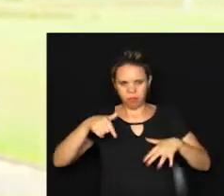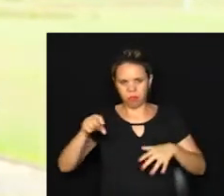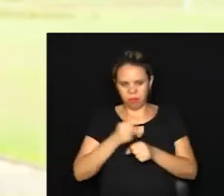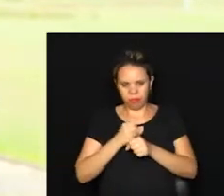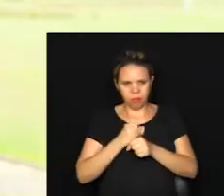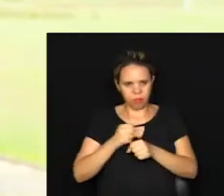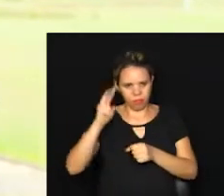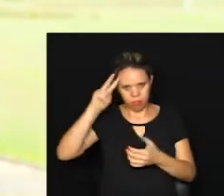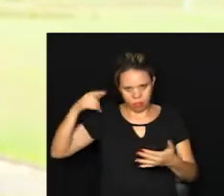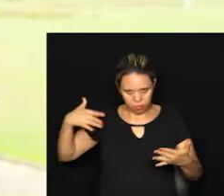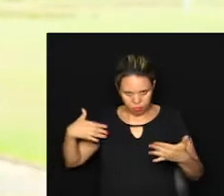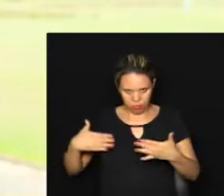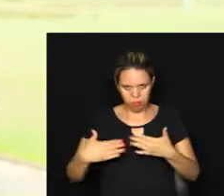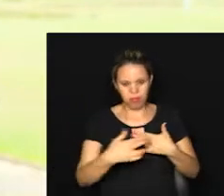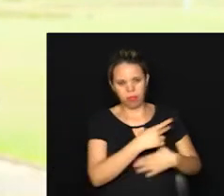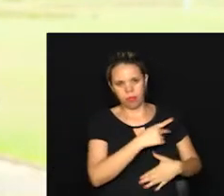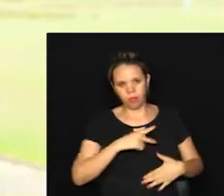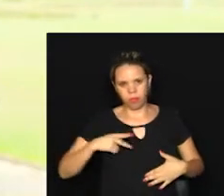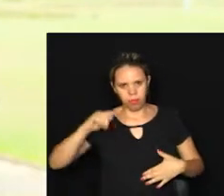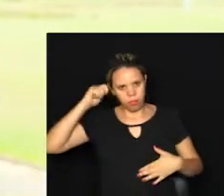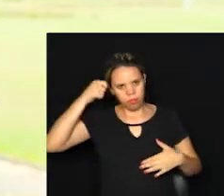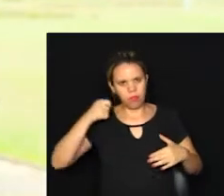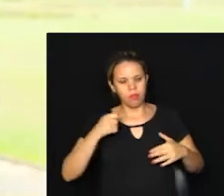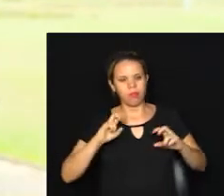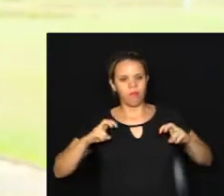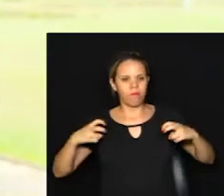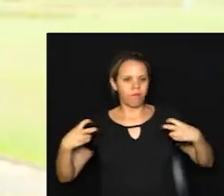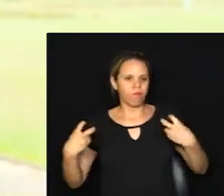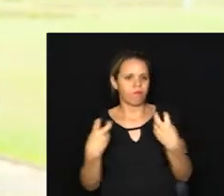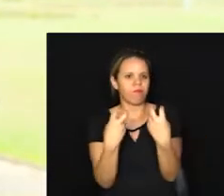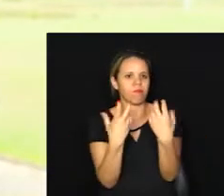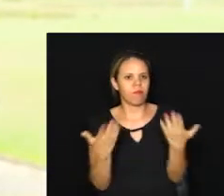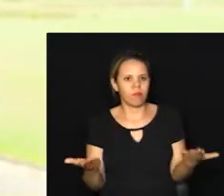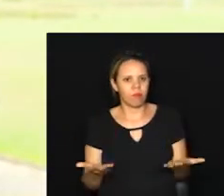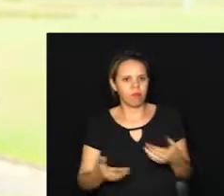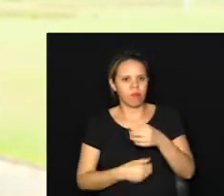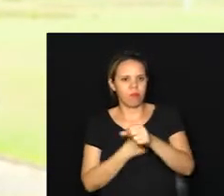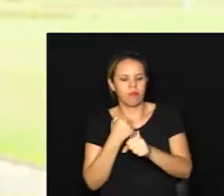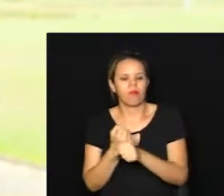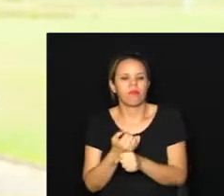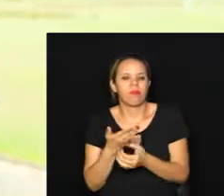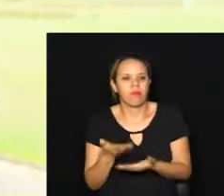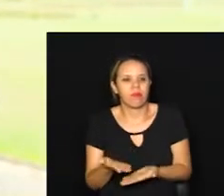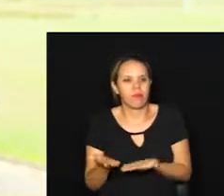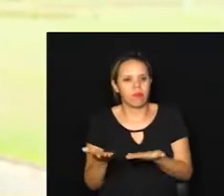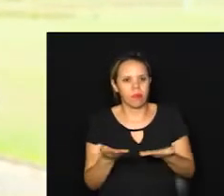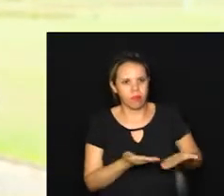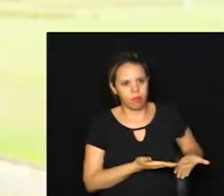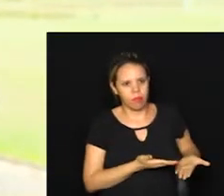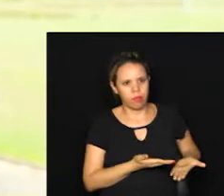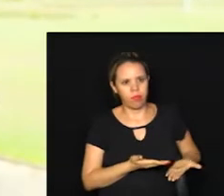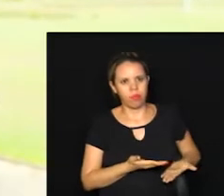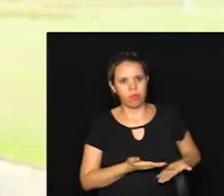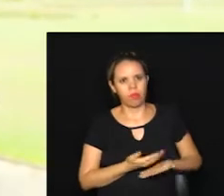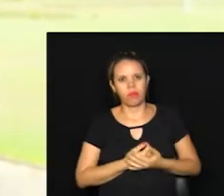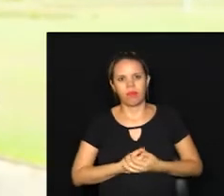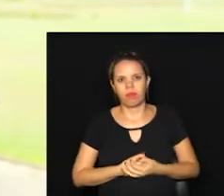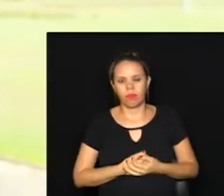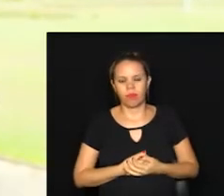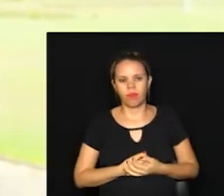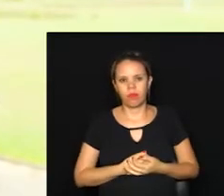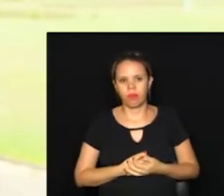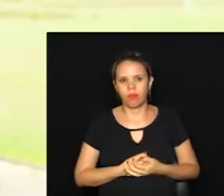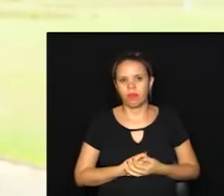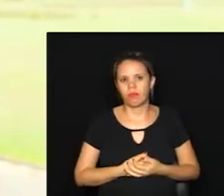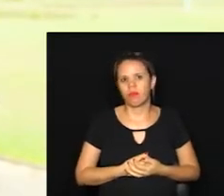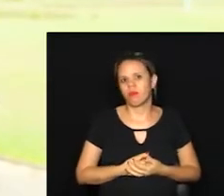de história do estádio Moisés Lucarelli, que, por sinal, né, neste ano, receberá o 64º derby